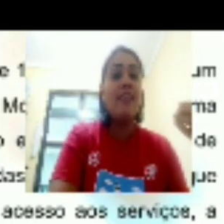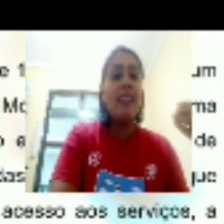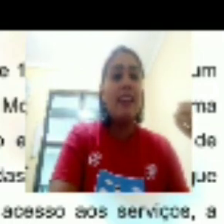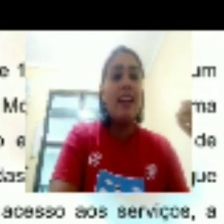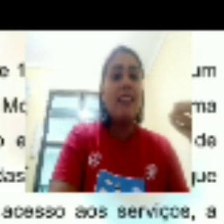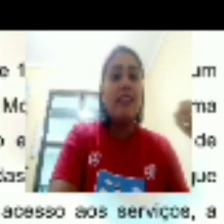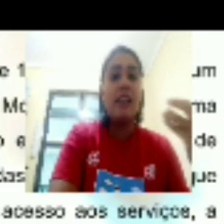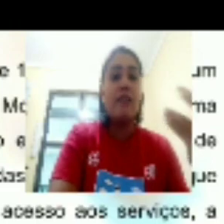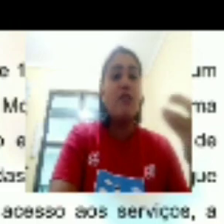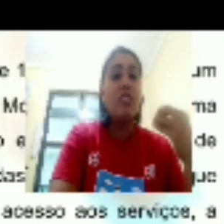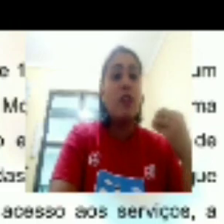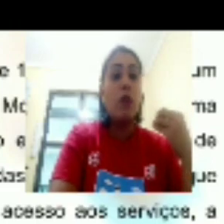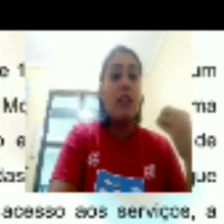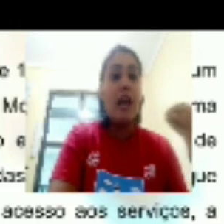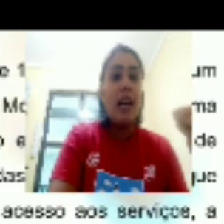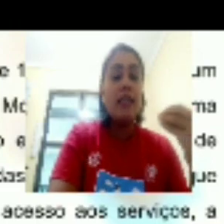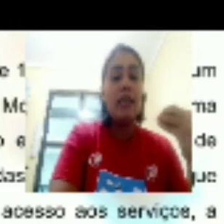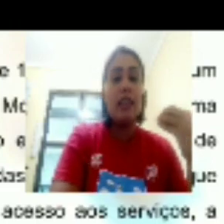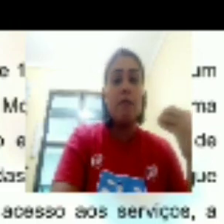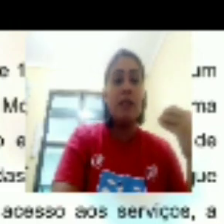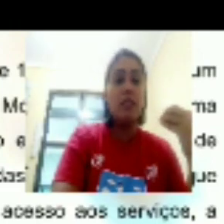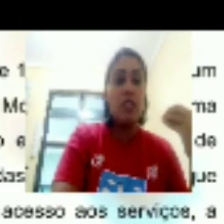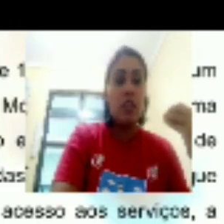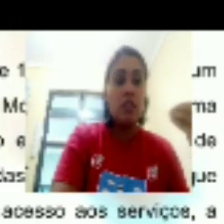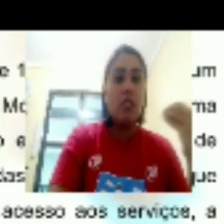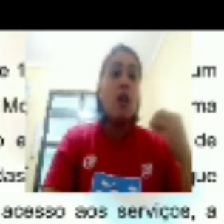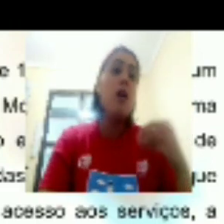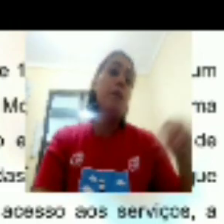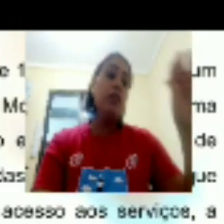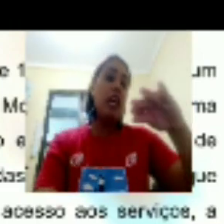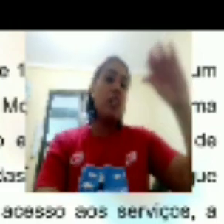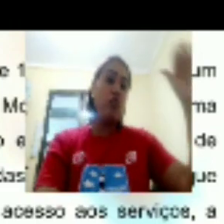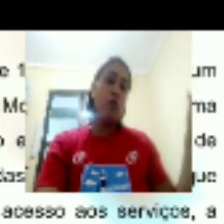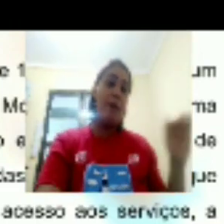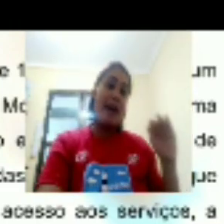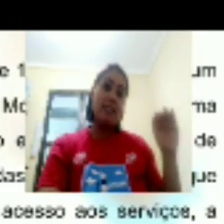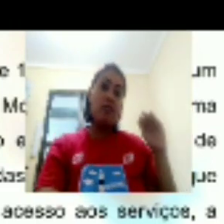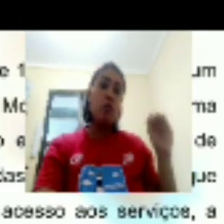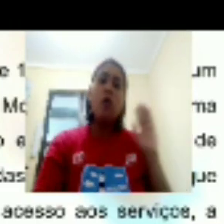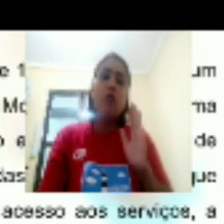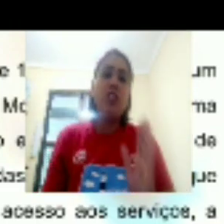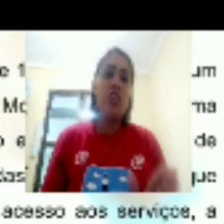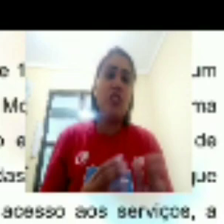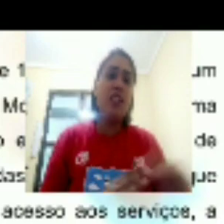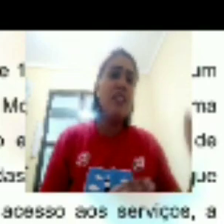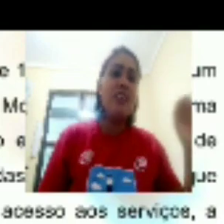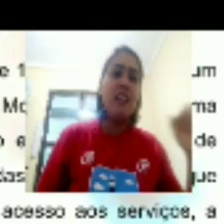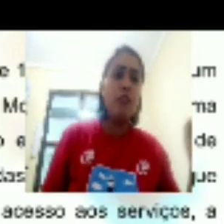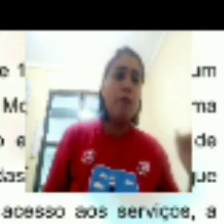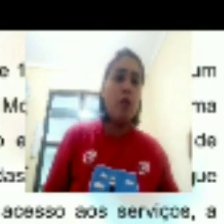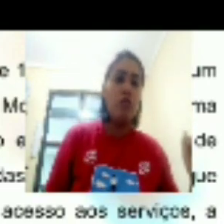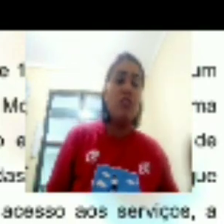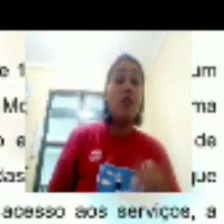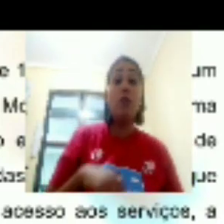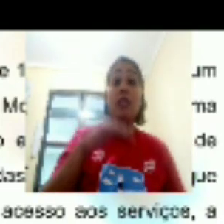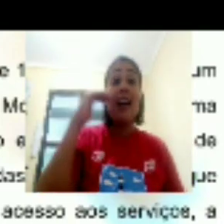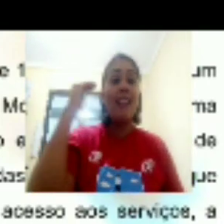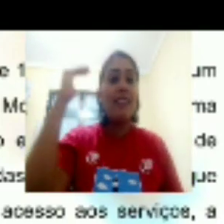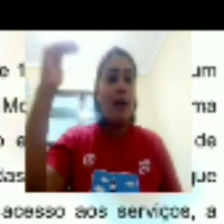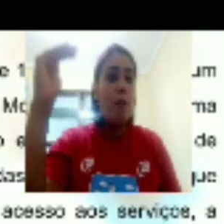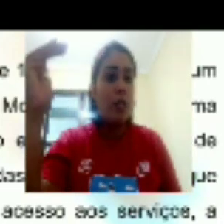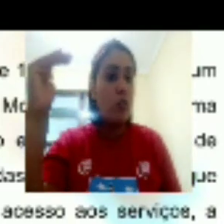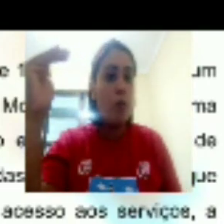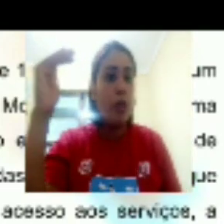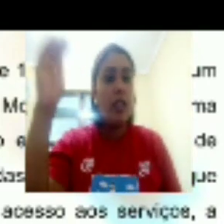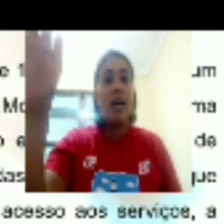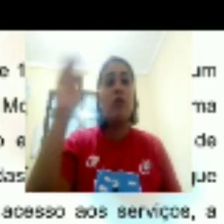é a integralidade? Você cuidar daquele paciente desde o básico, ou seja, desde ali do posto de saúde